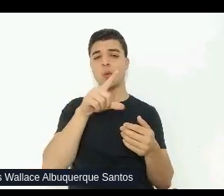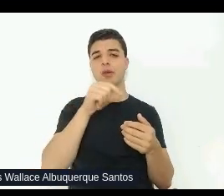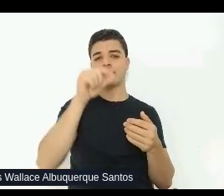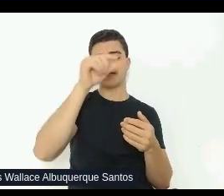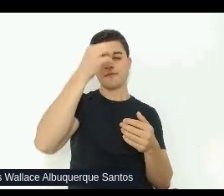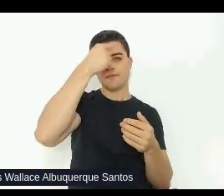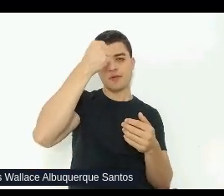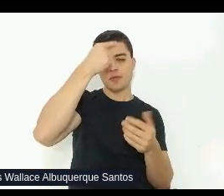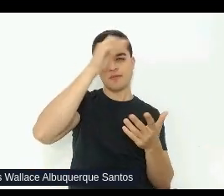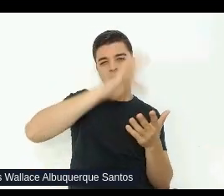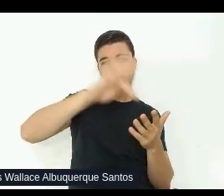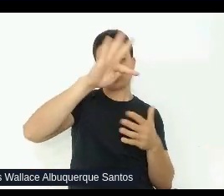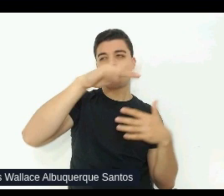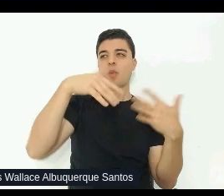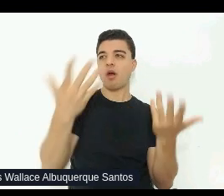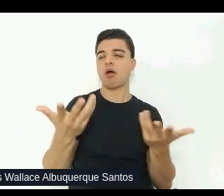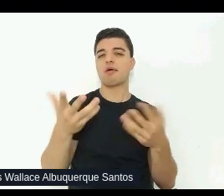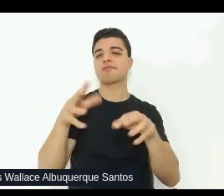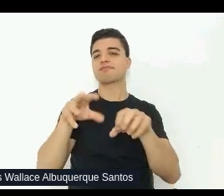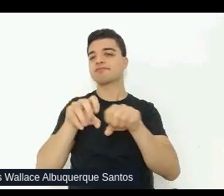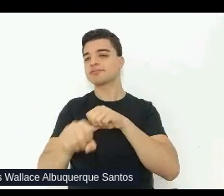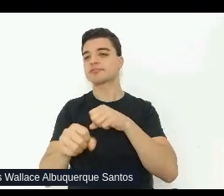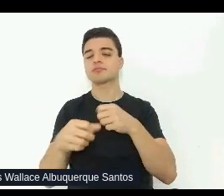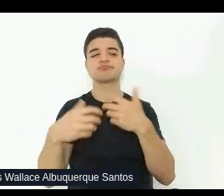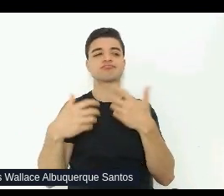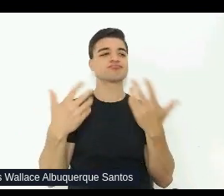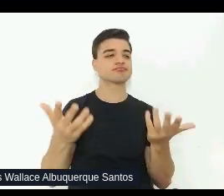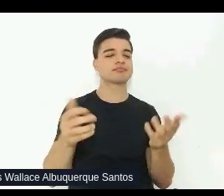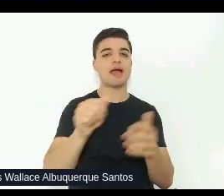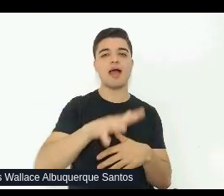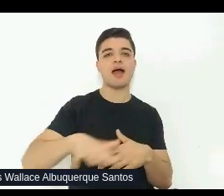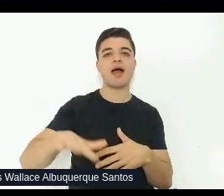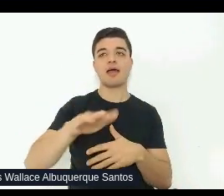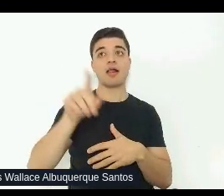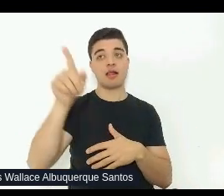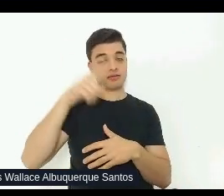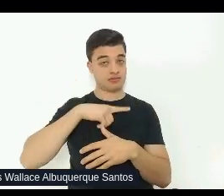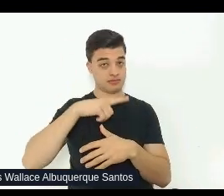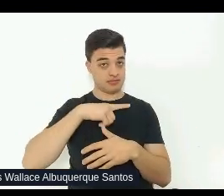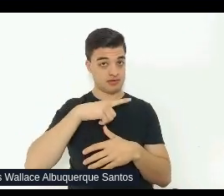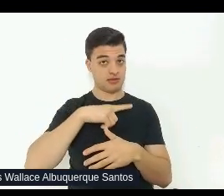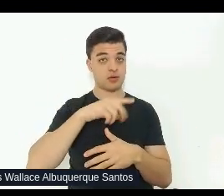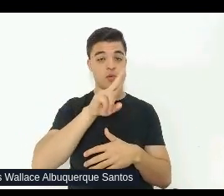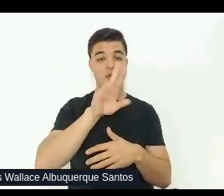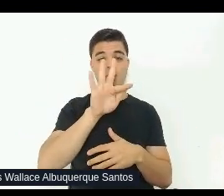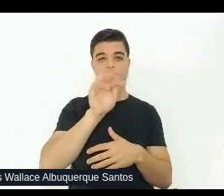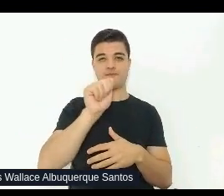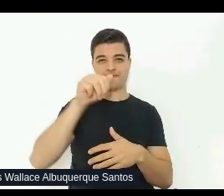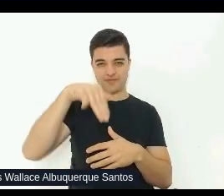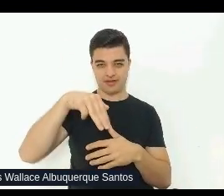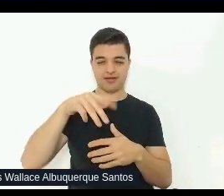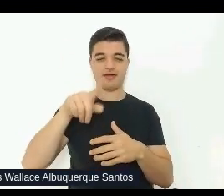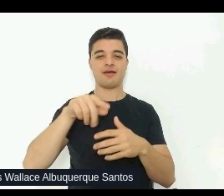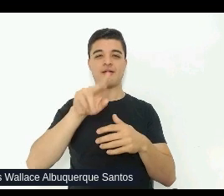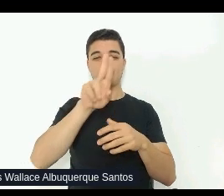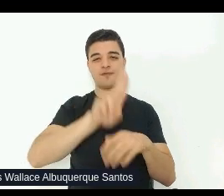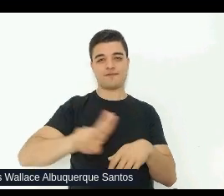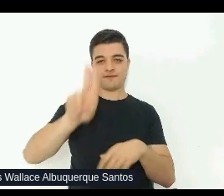carreira quer seguir, lá tem a Universidade Federal do Amazonas, a UFAM, e eles tinham um curso de design